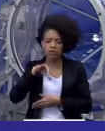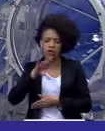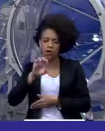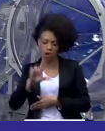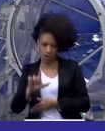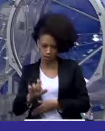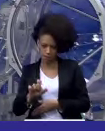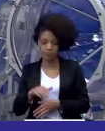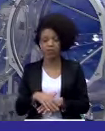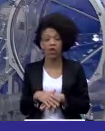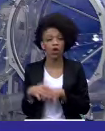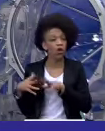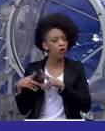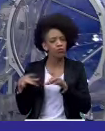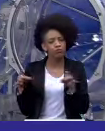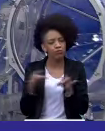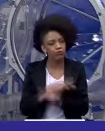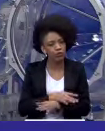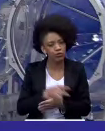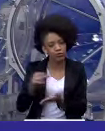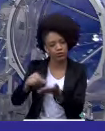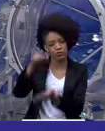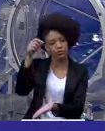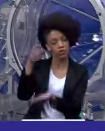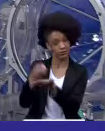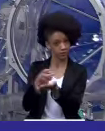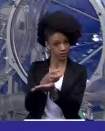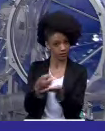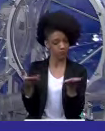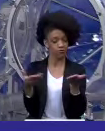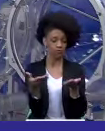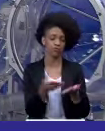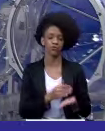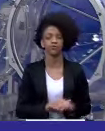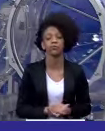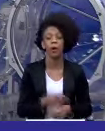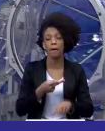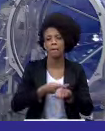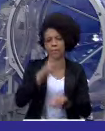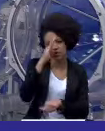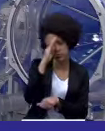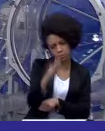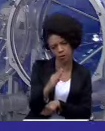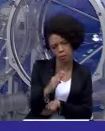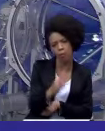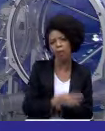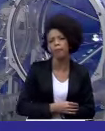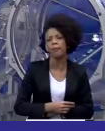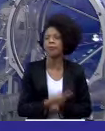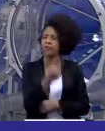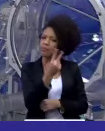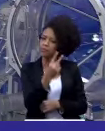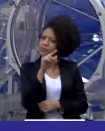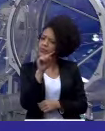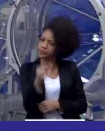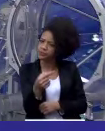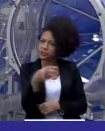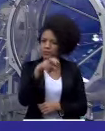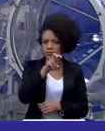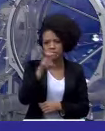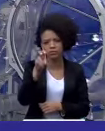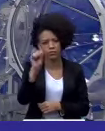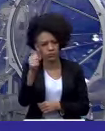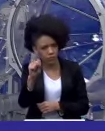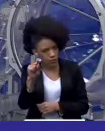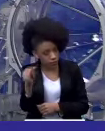olá tudo pronto para o sorteio da quina concurso 5330 comprei no na faixa principal de dois